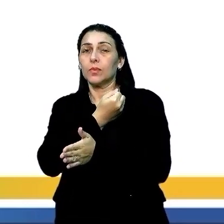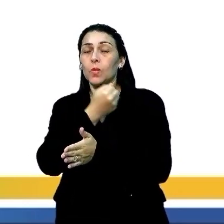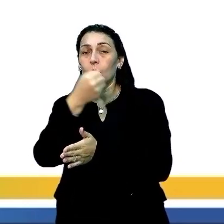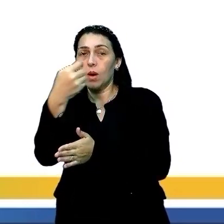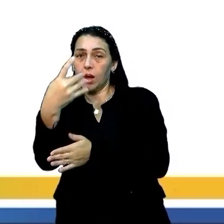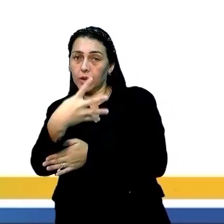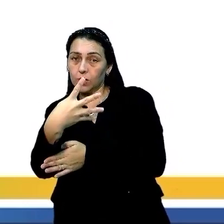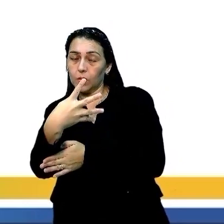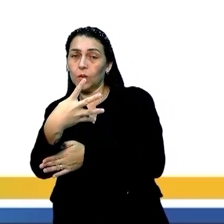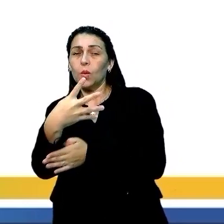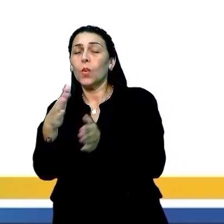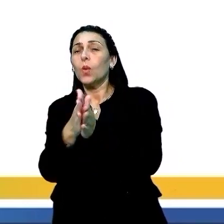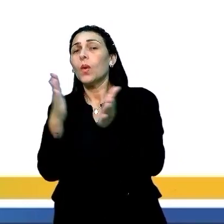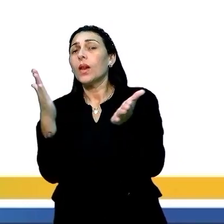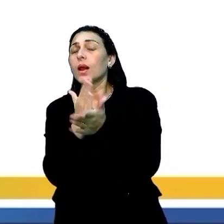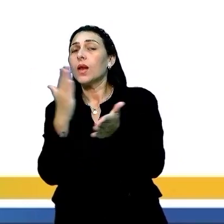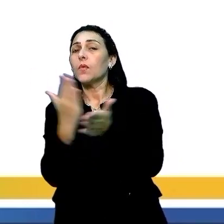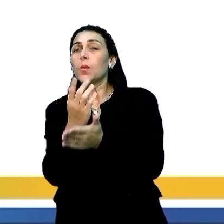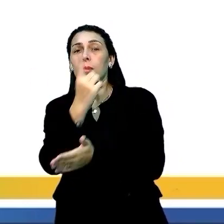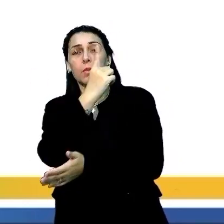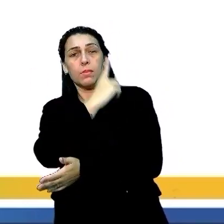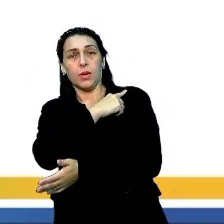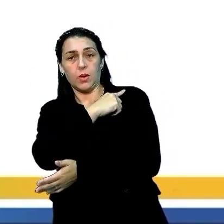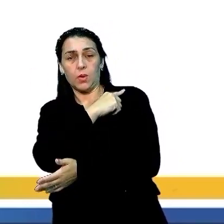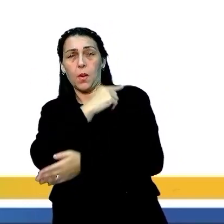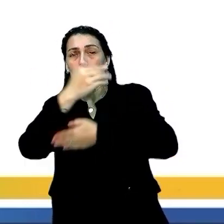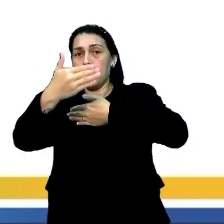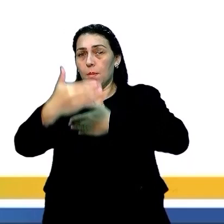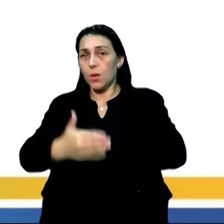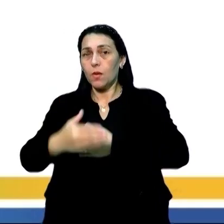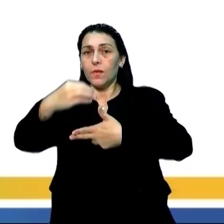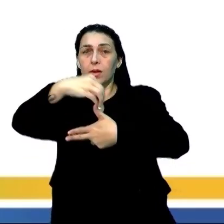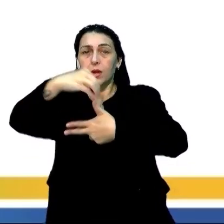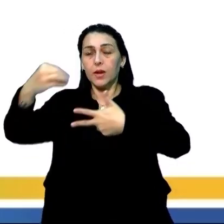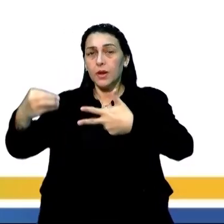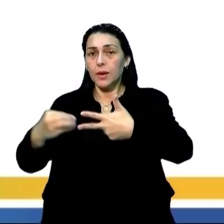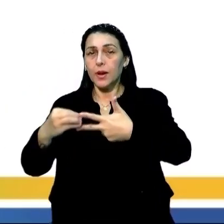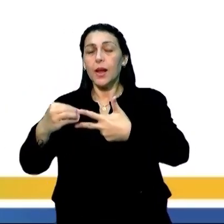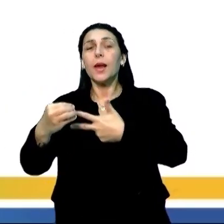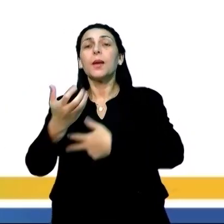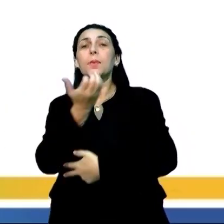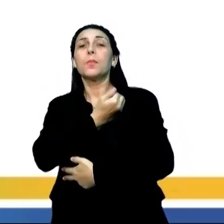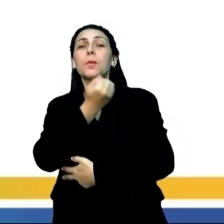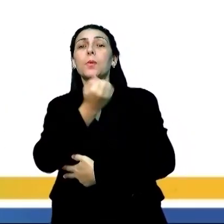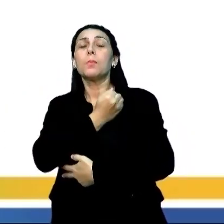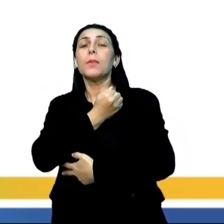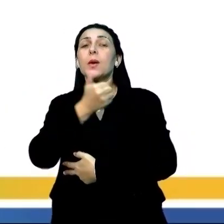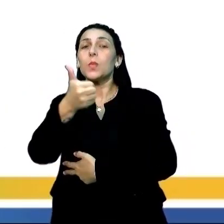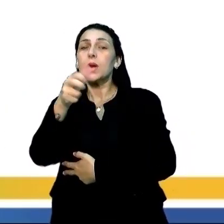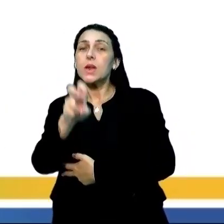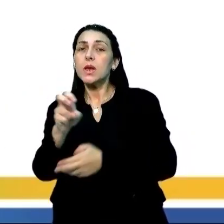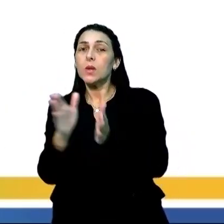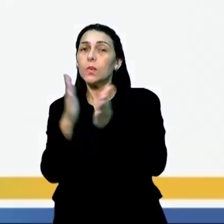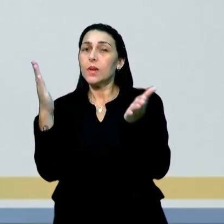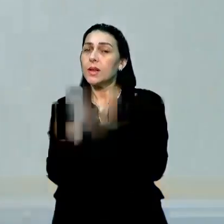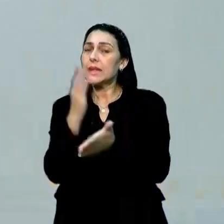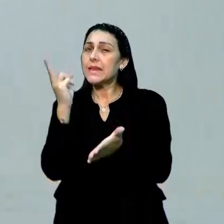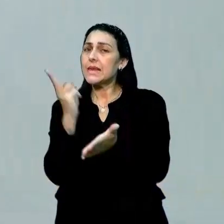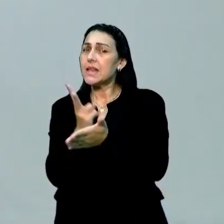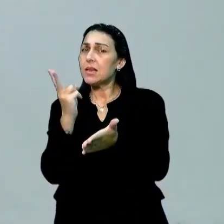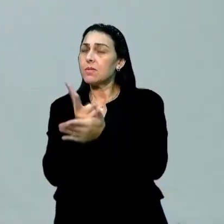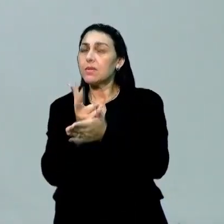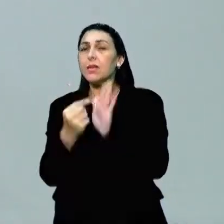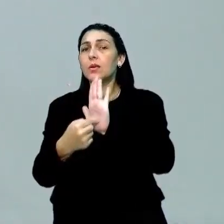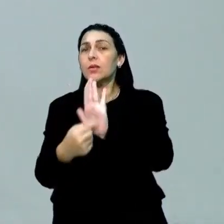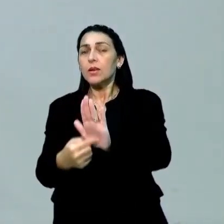4, o livro do primeiro ano, prova Enem, página 15. Eu estarei sempre